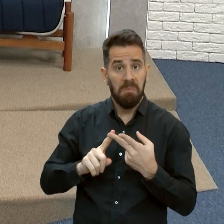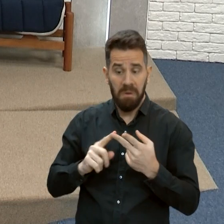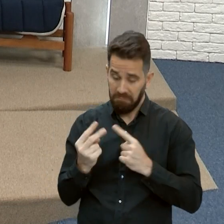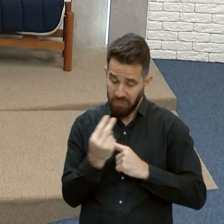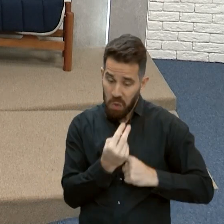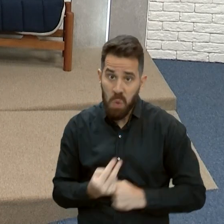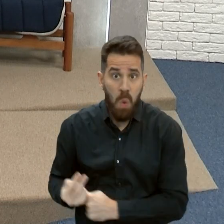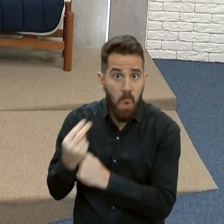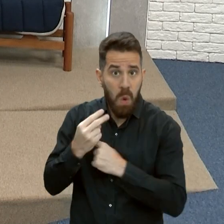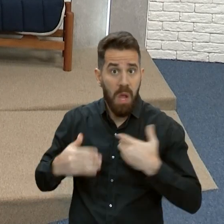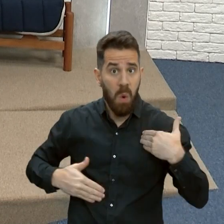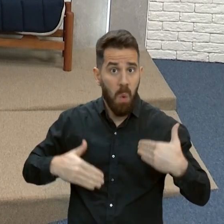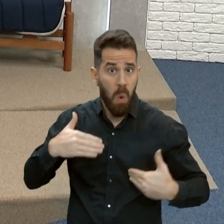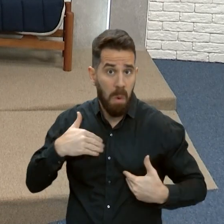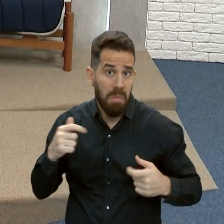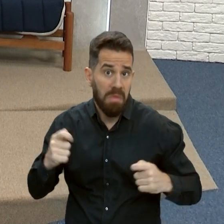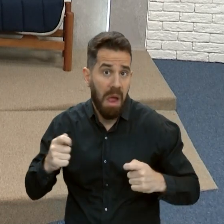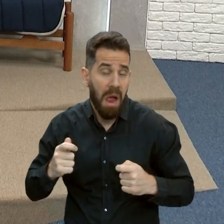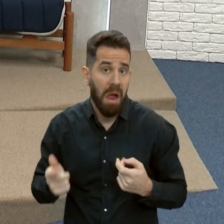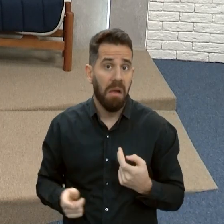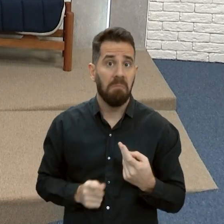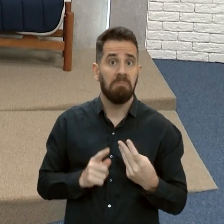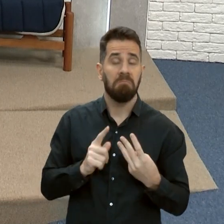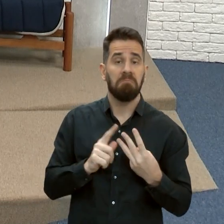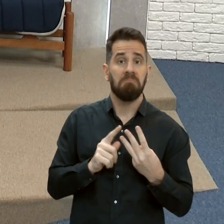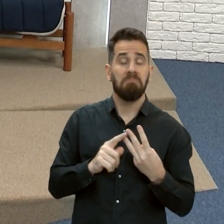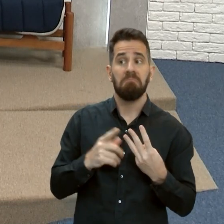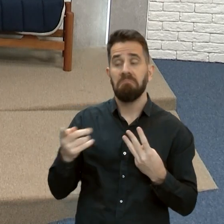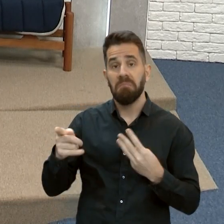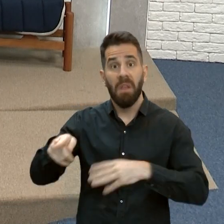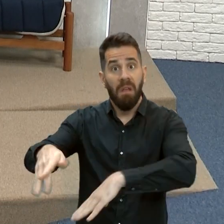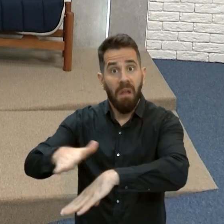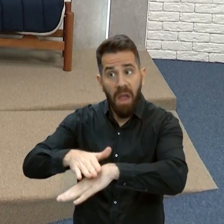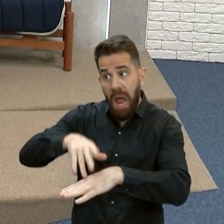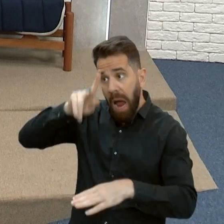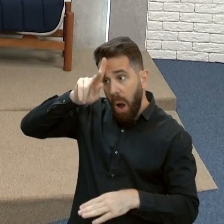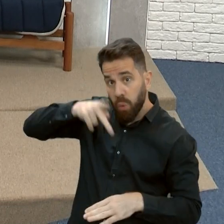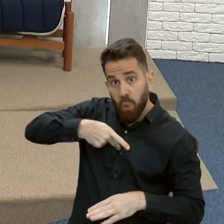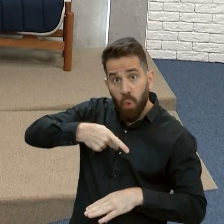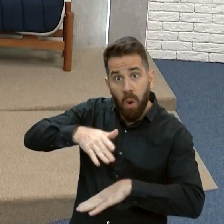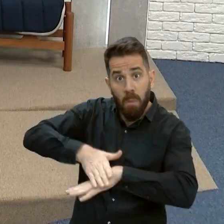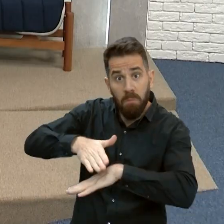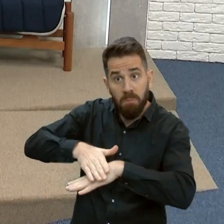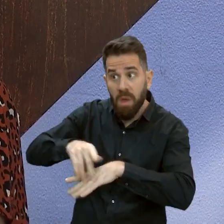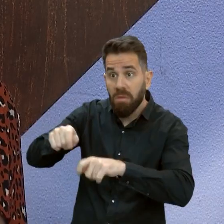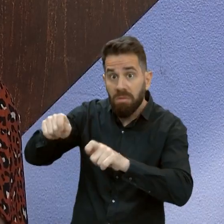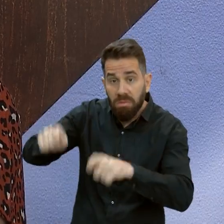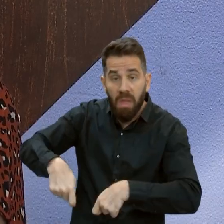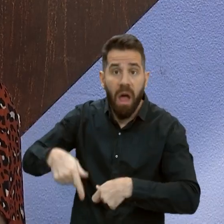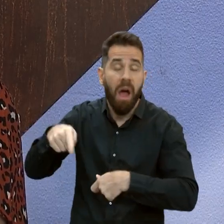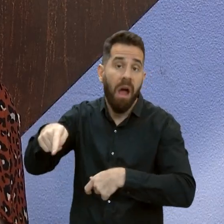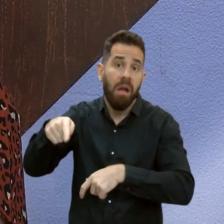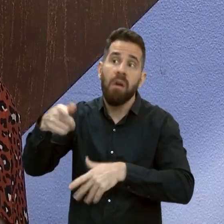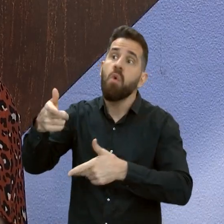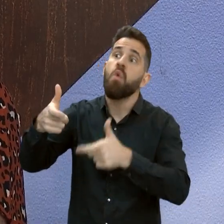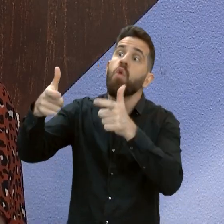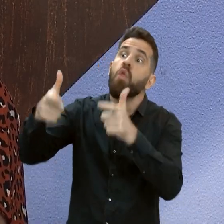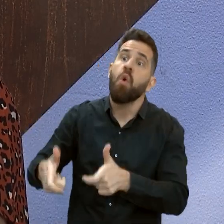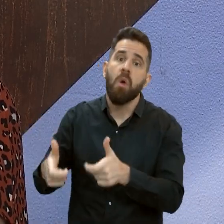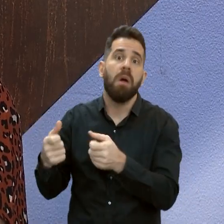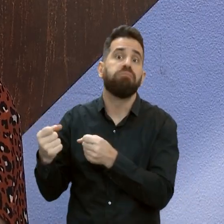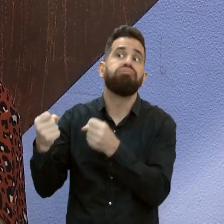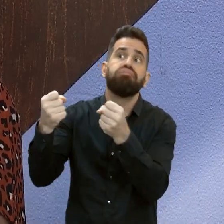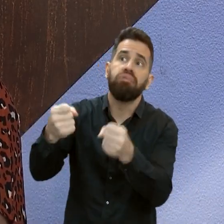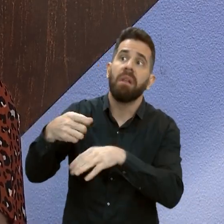seria ele ter autonomia de usar um transporte sem ajuda